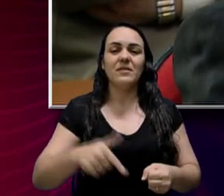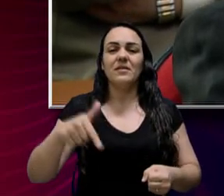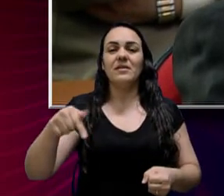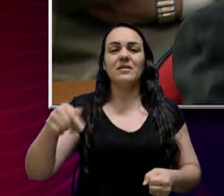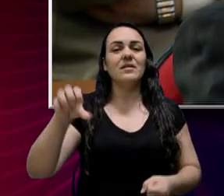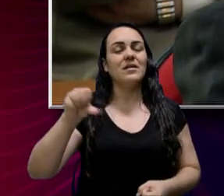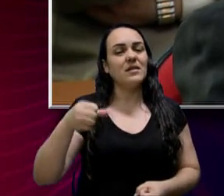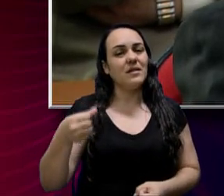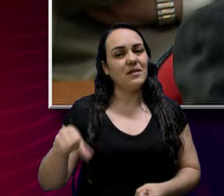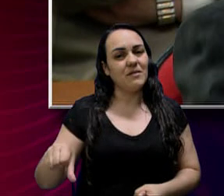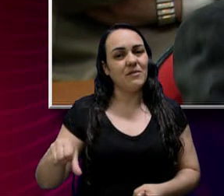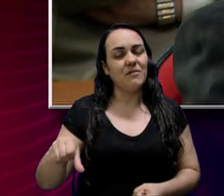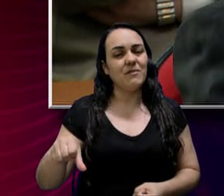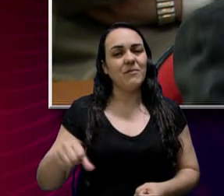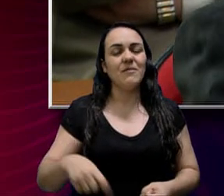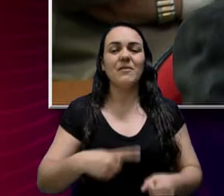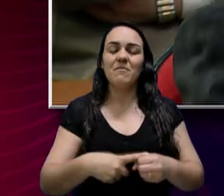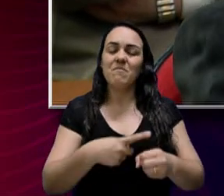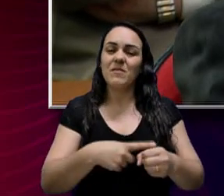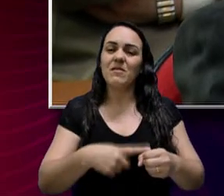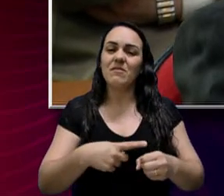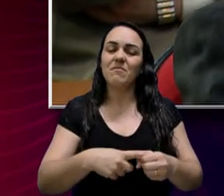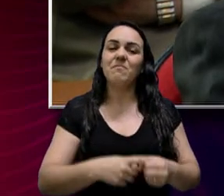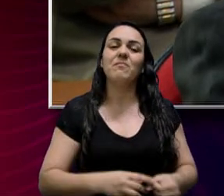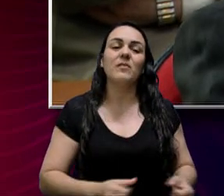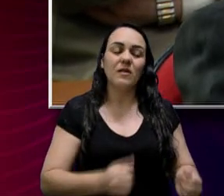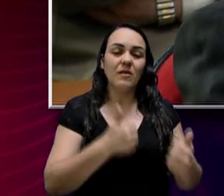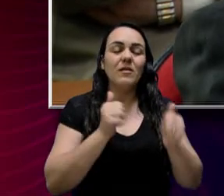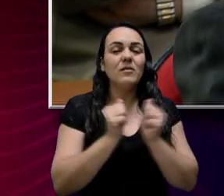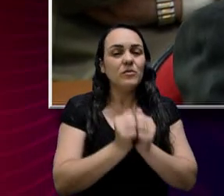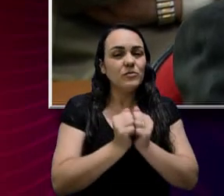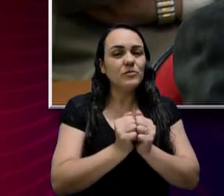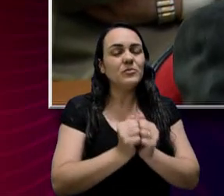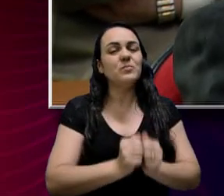óculos, pertencentes a 5 seccionais. Além de